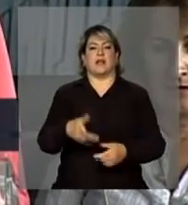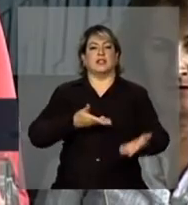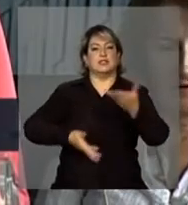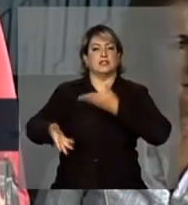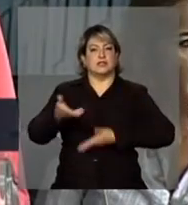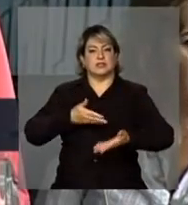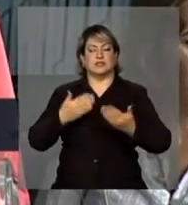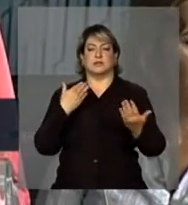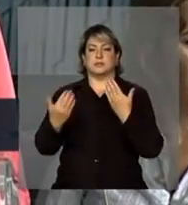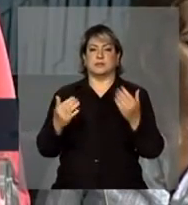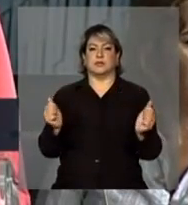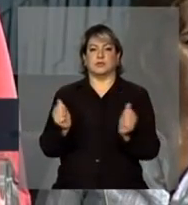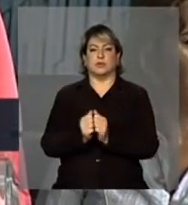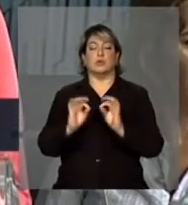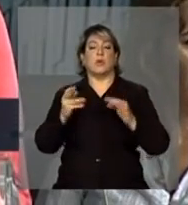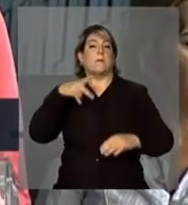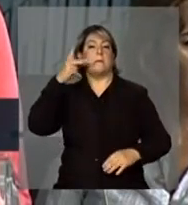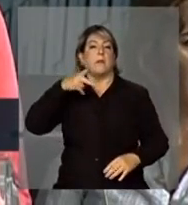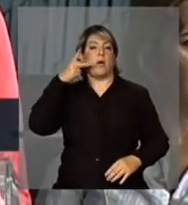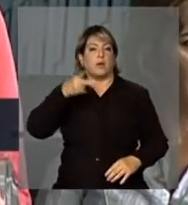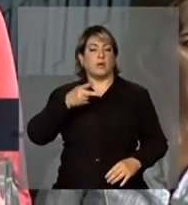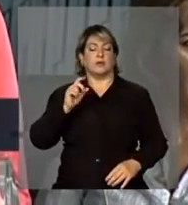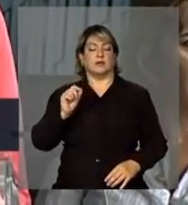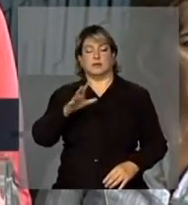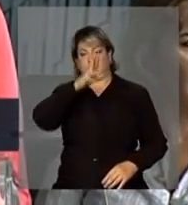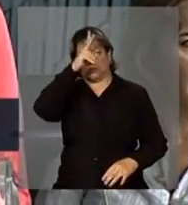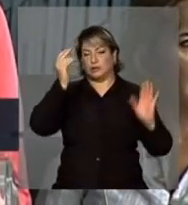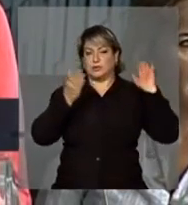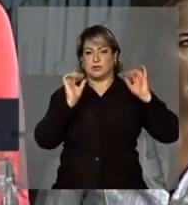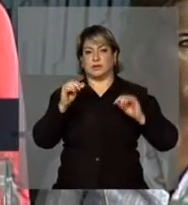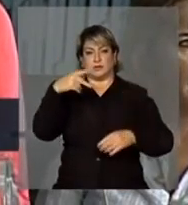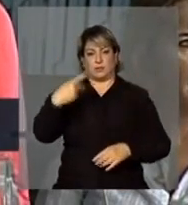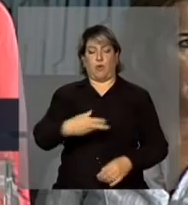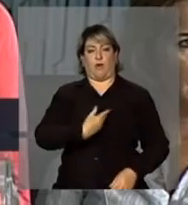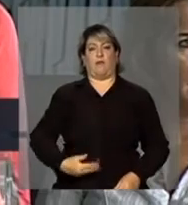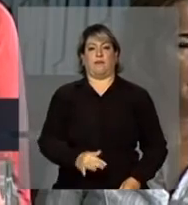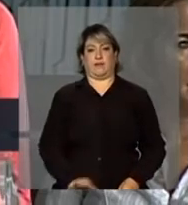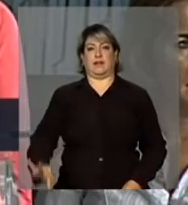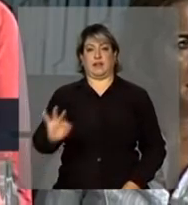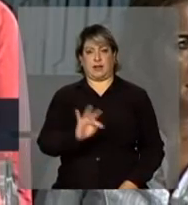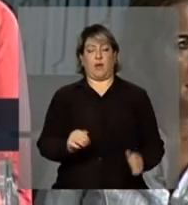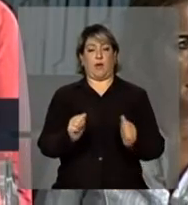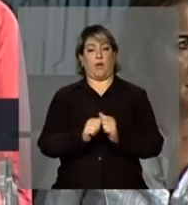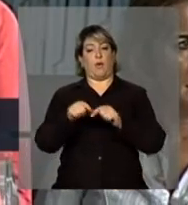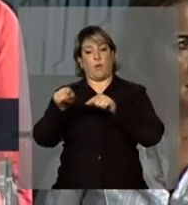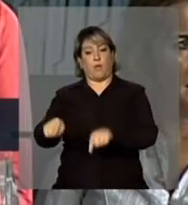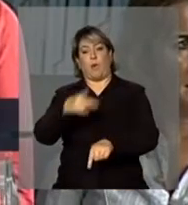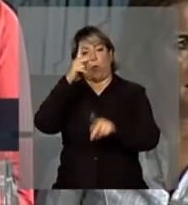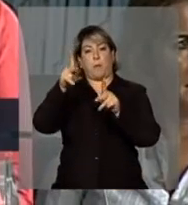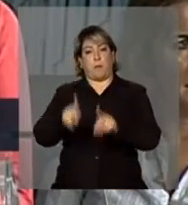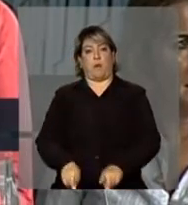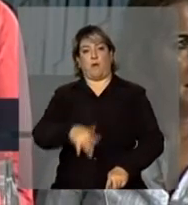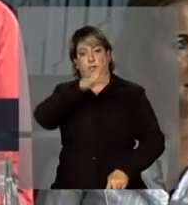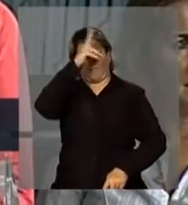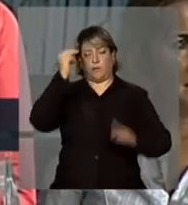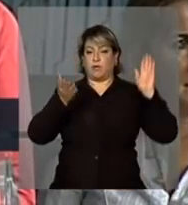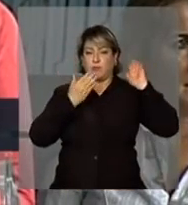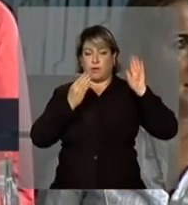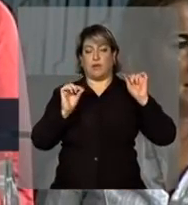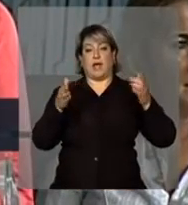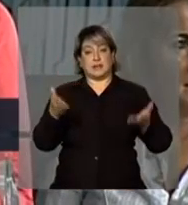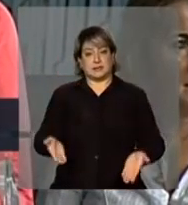de todas as políticas indigenistas do governo federal com os povos indígenas. E, nesse sentido, a